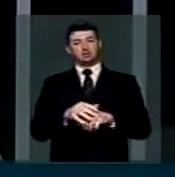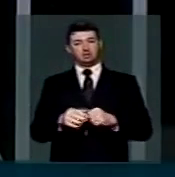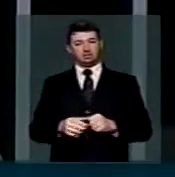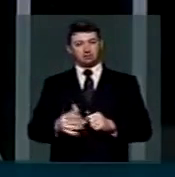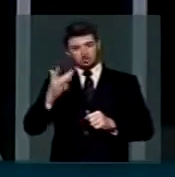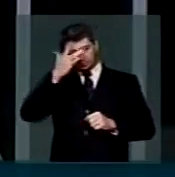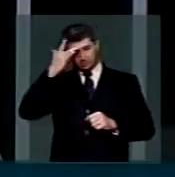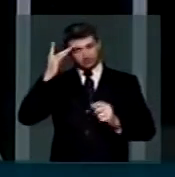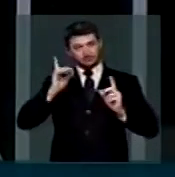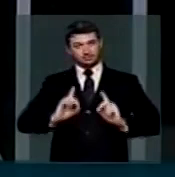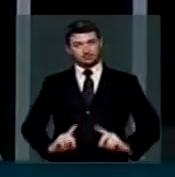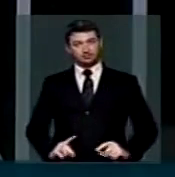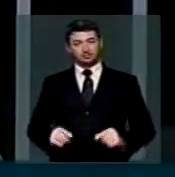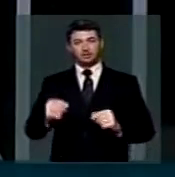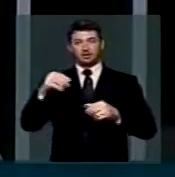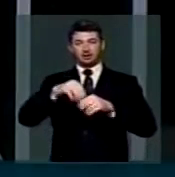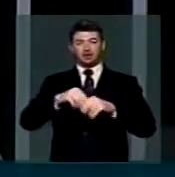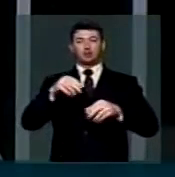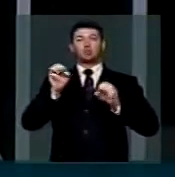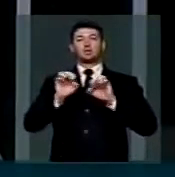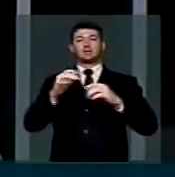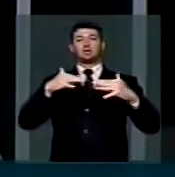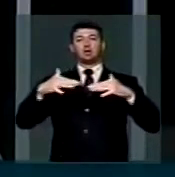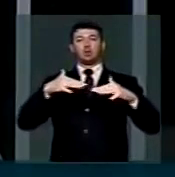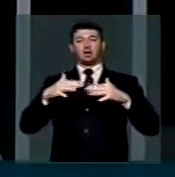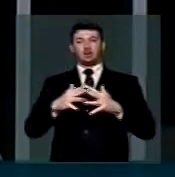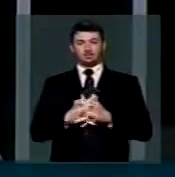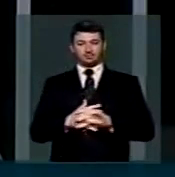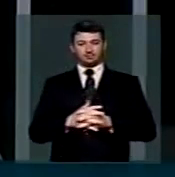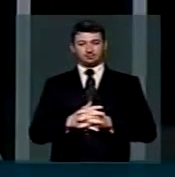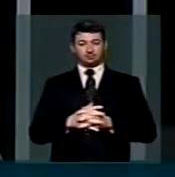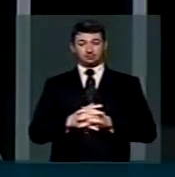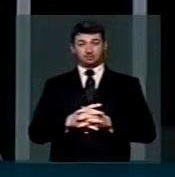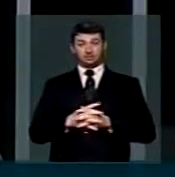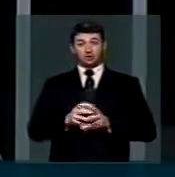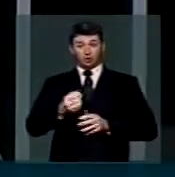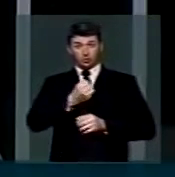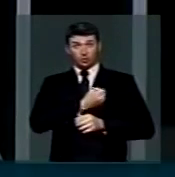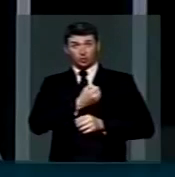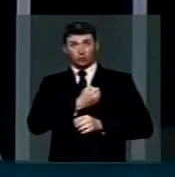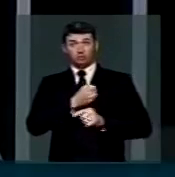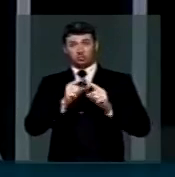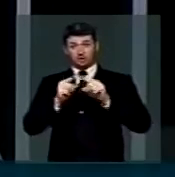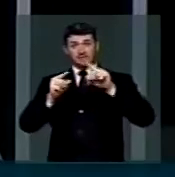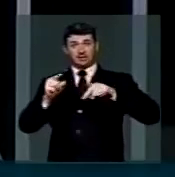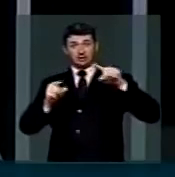das pessoas com deficiência no ensino regular. E os números, senhor presidente, são